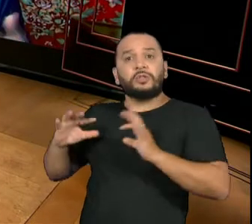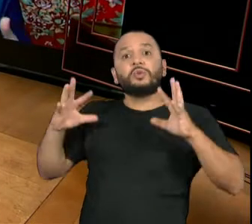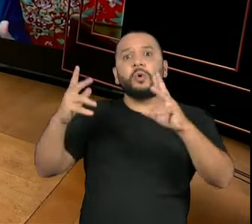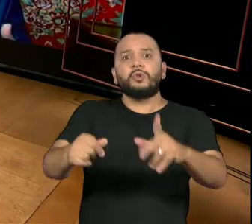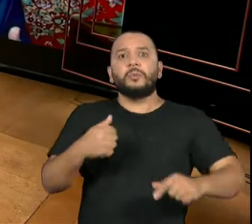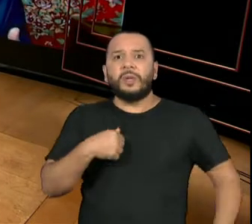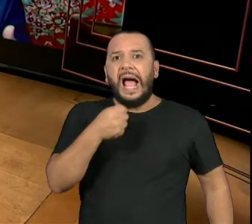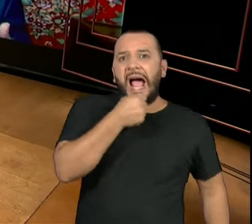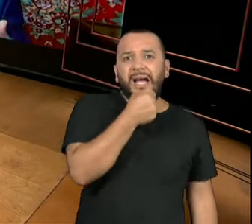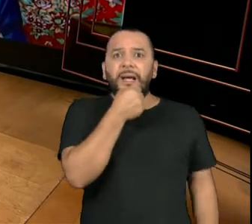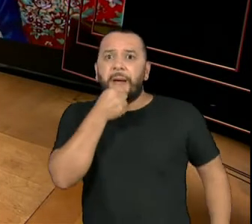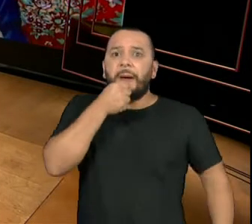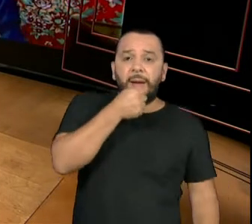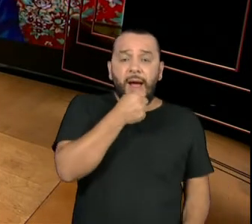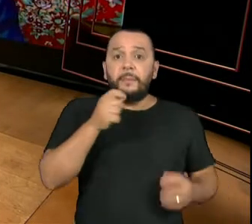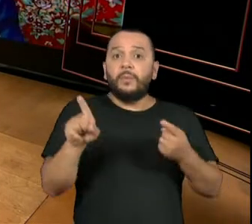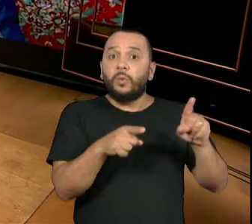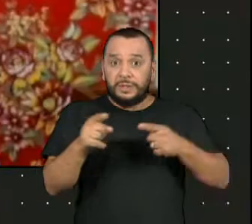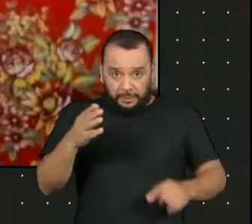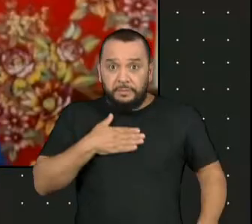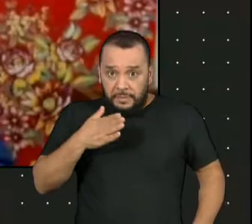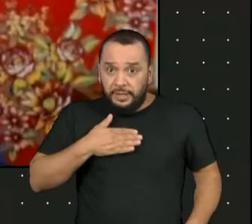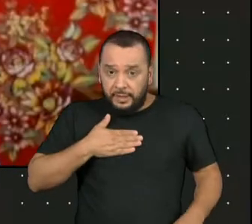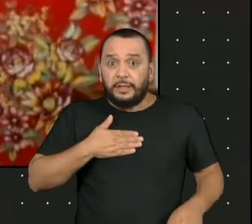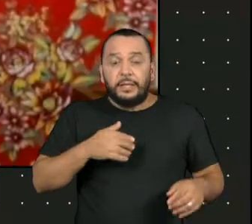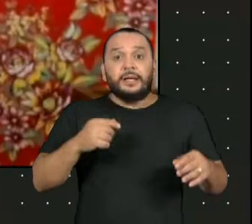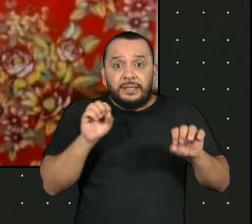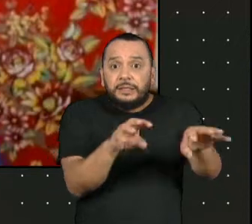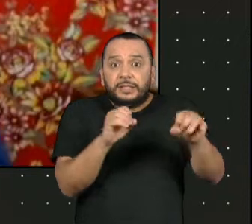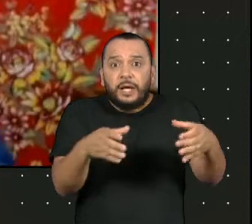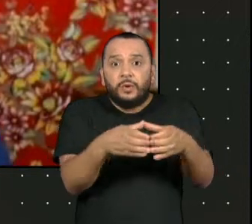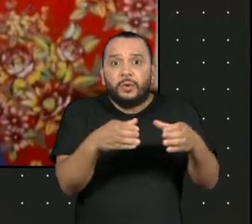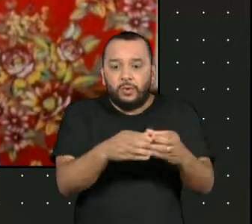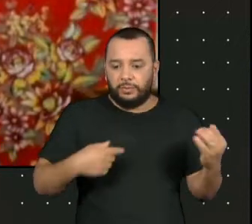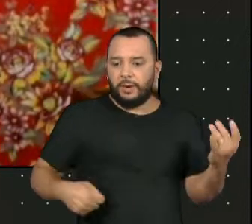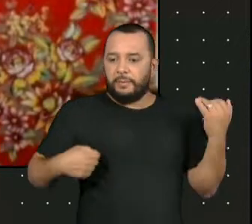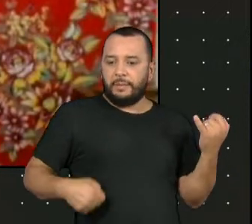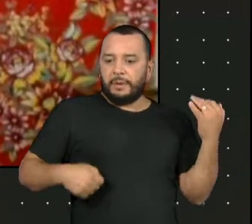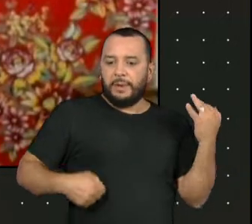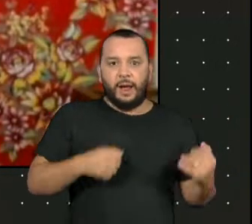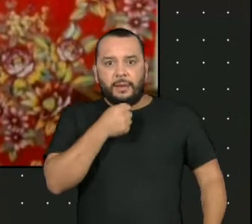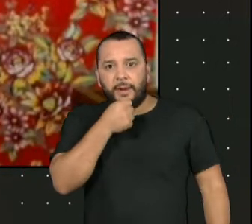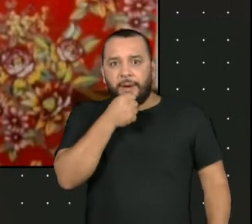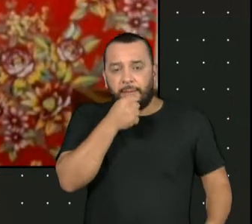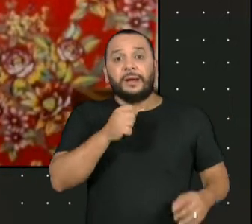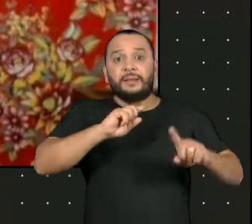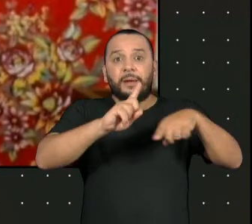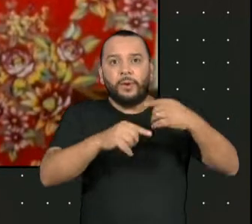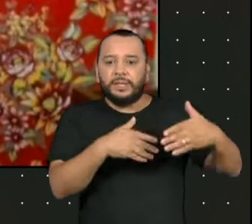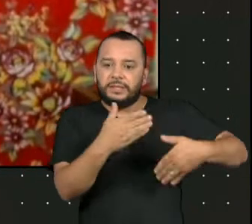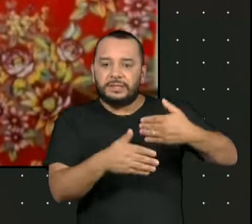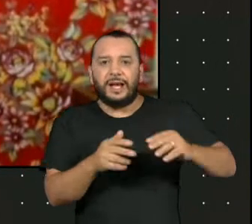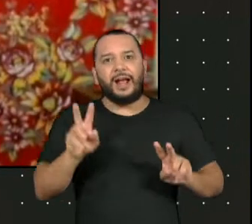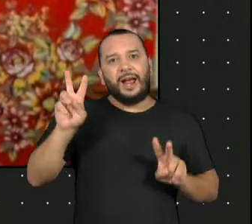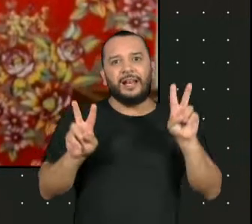música, ensinaram a música, a banda de música, porque a banda de música, na volta, virava banda de carnaval. E